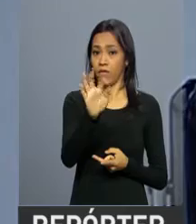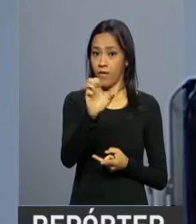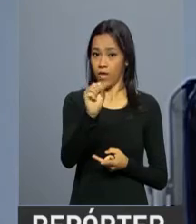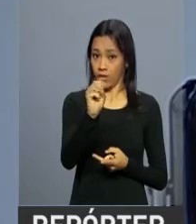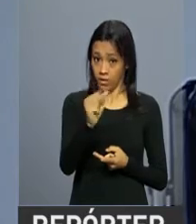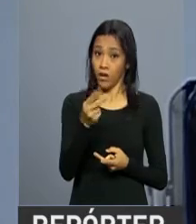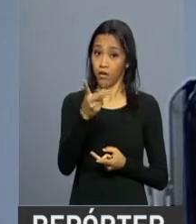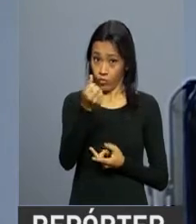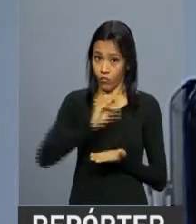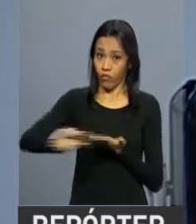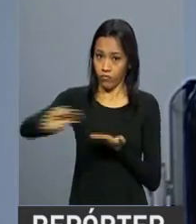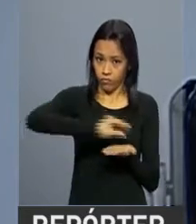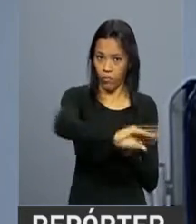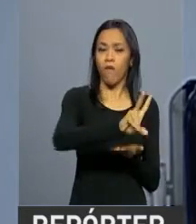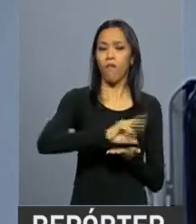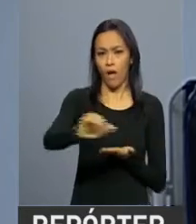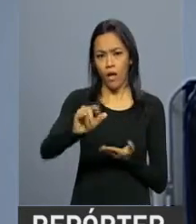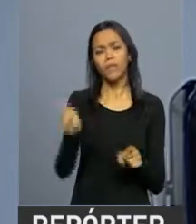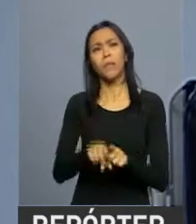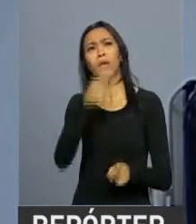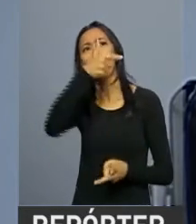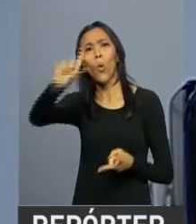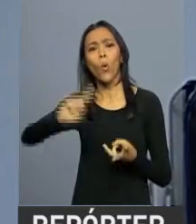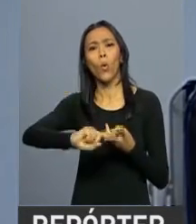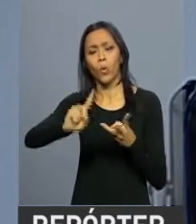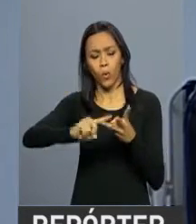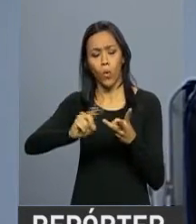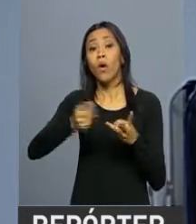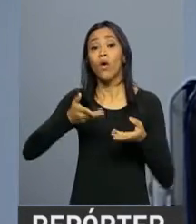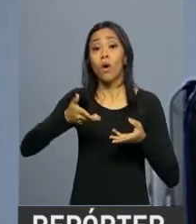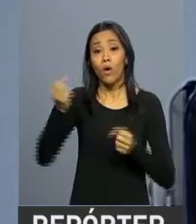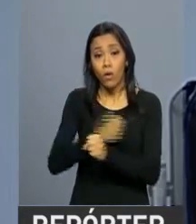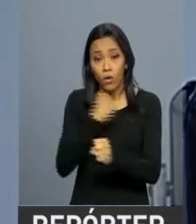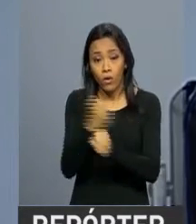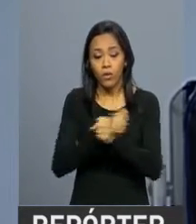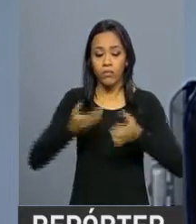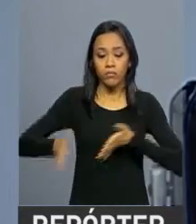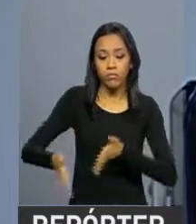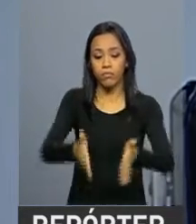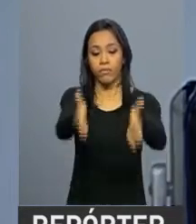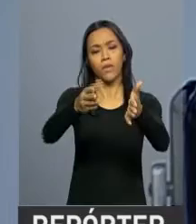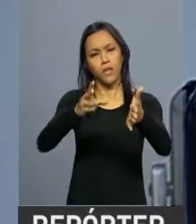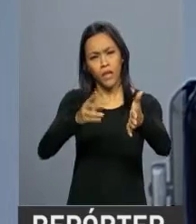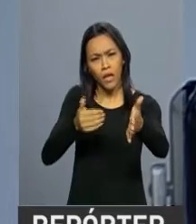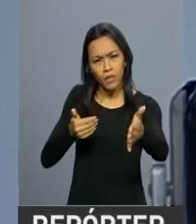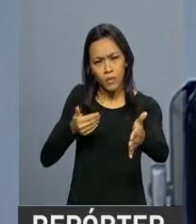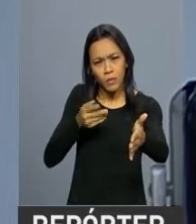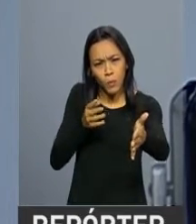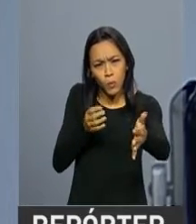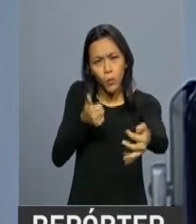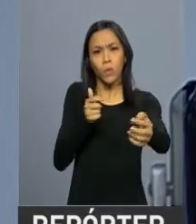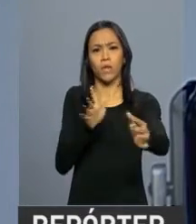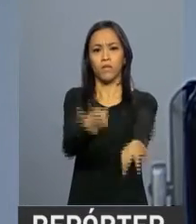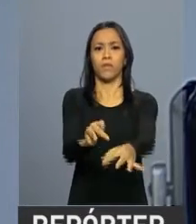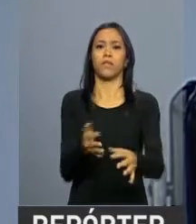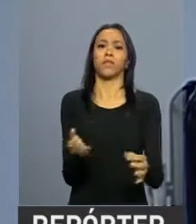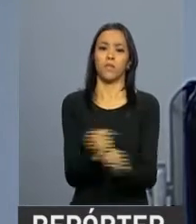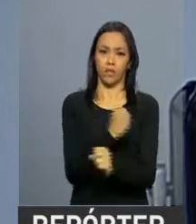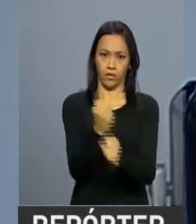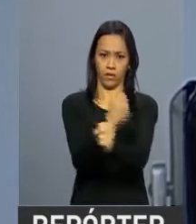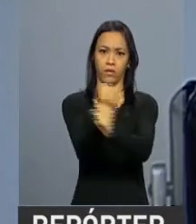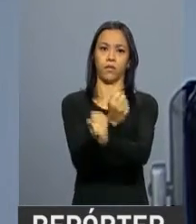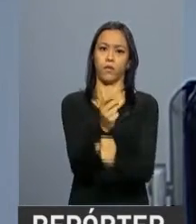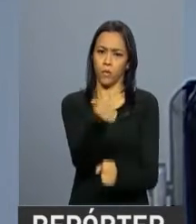a conclusão de obras de estradas, que estão em ritmo de finalização. Portanto, o que se